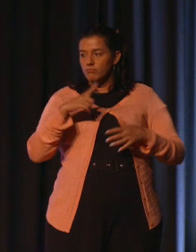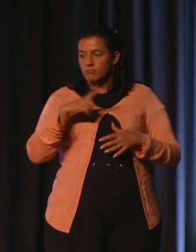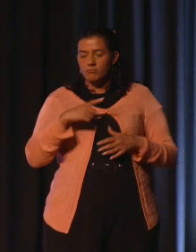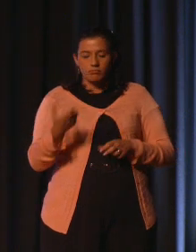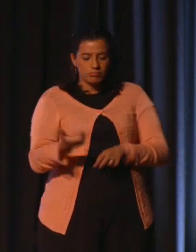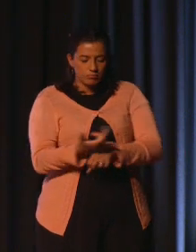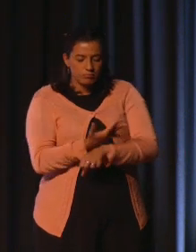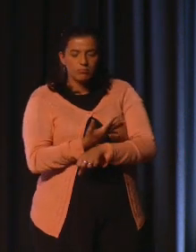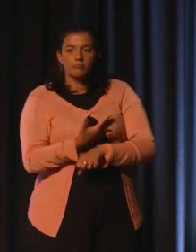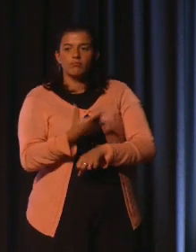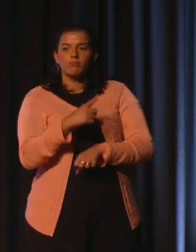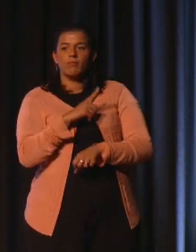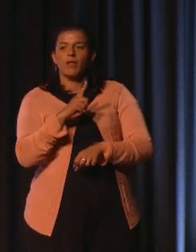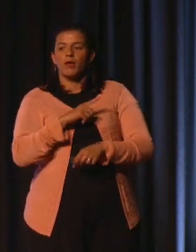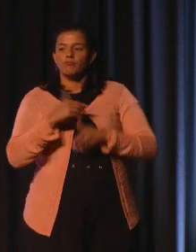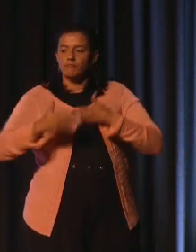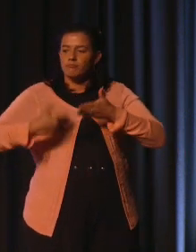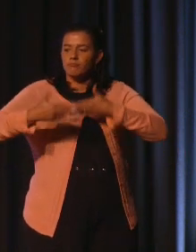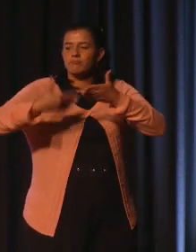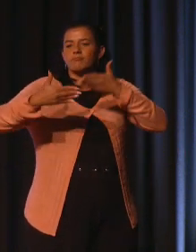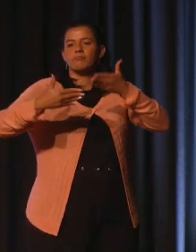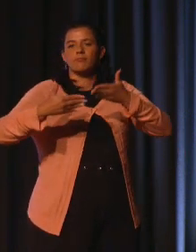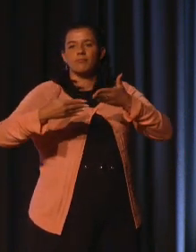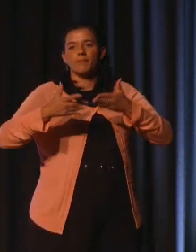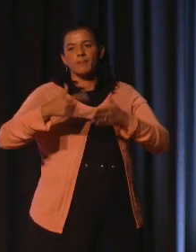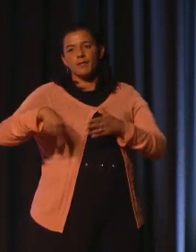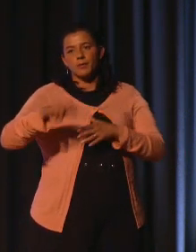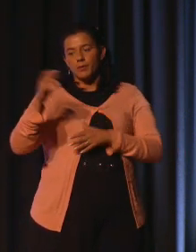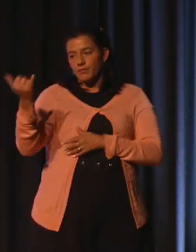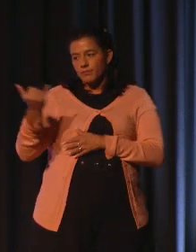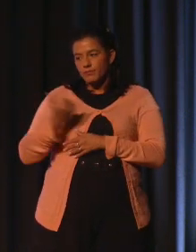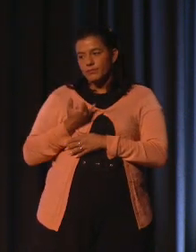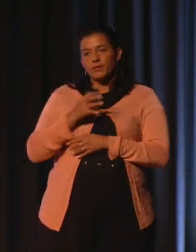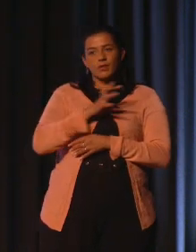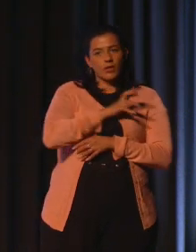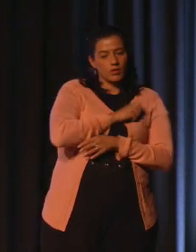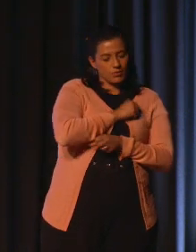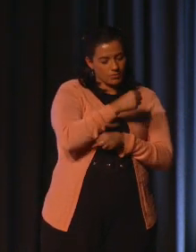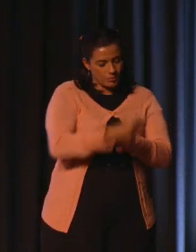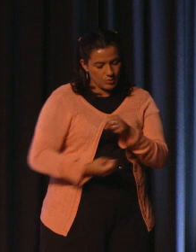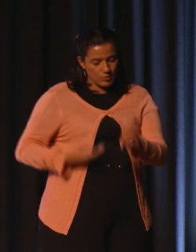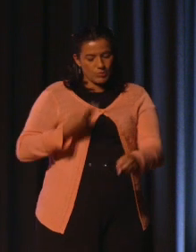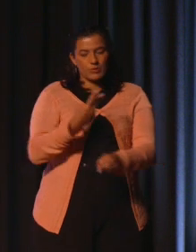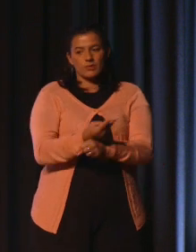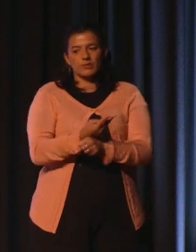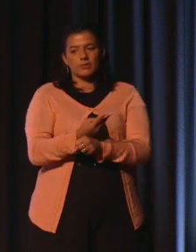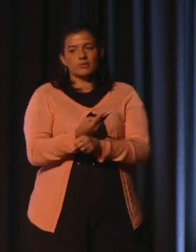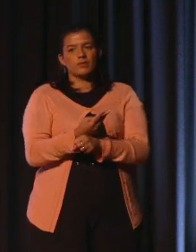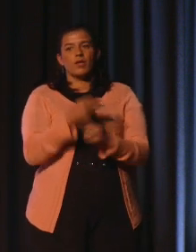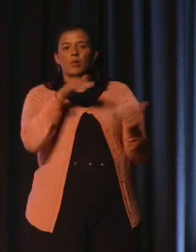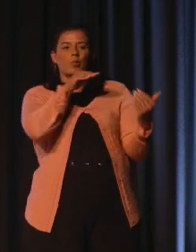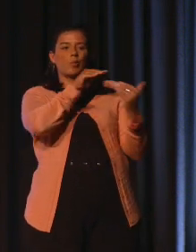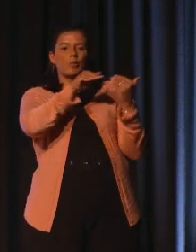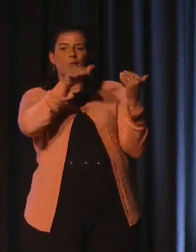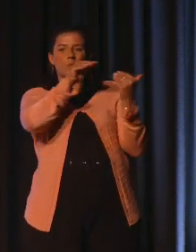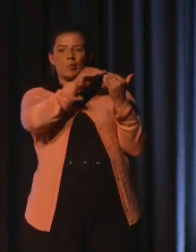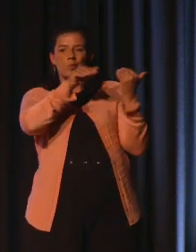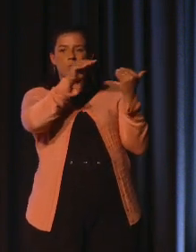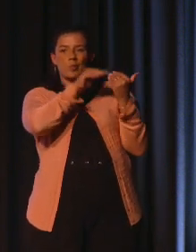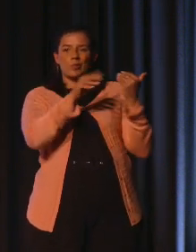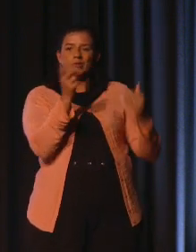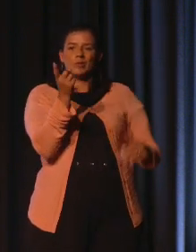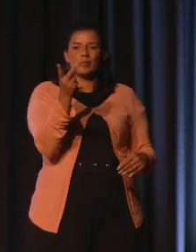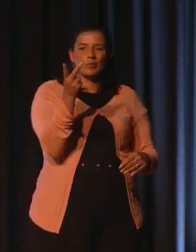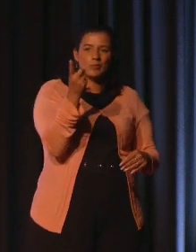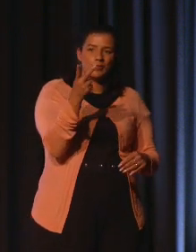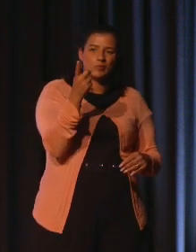por isso. E é o que move a gente. E uma vez me falaram que paixão dura 2 anos. Não concordo. Eu tenho 12 anos